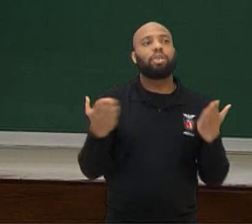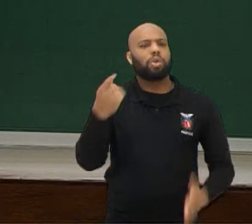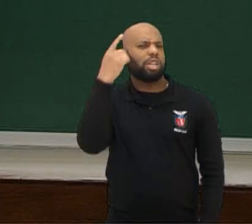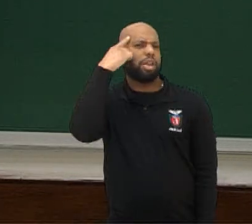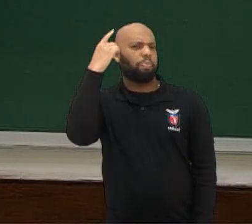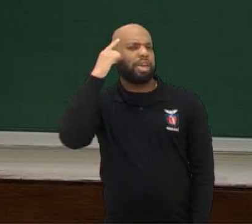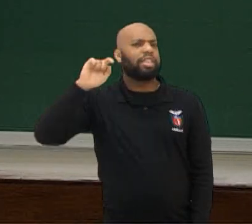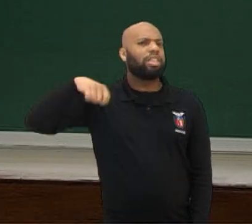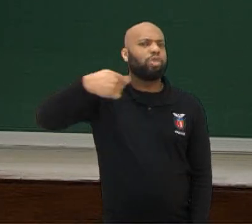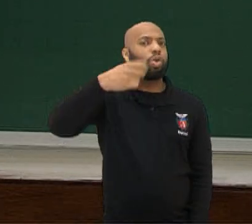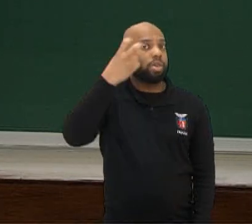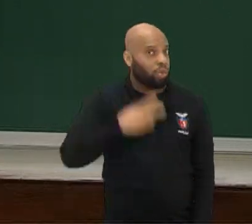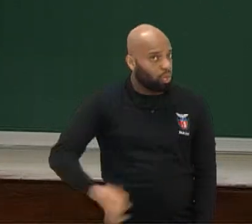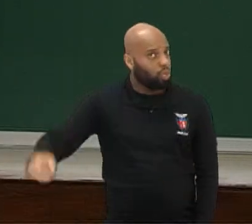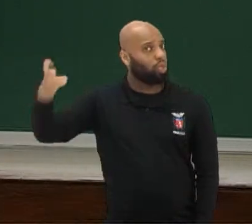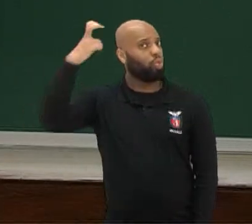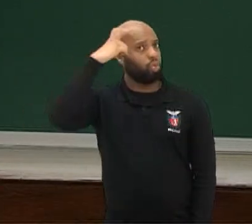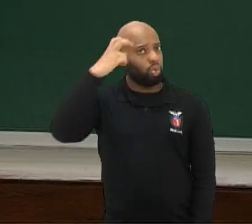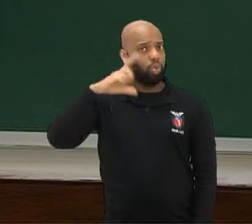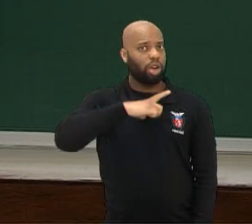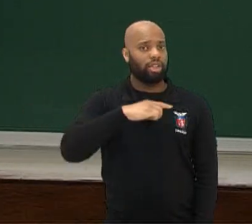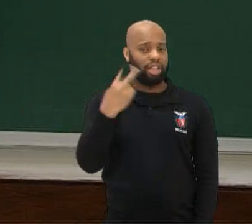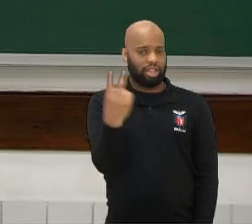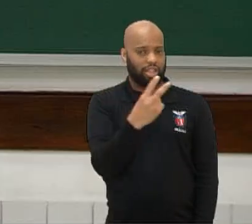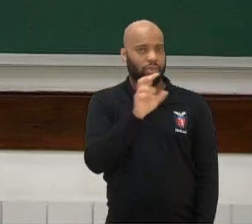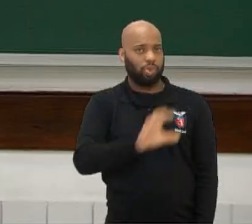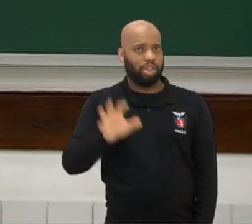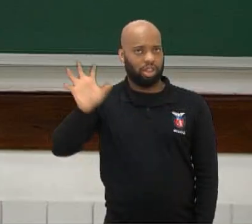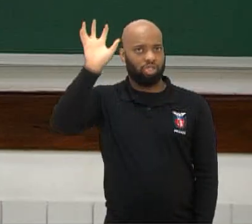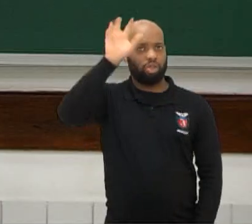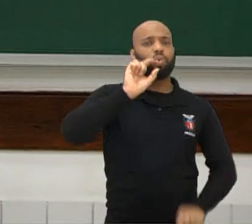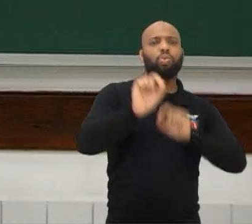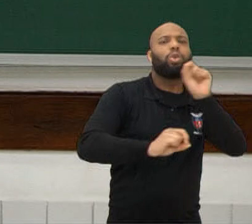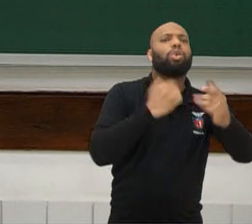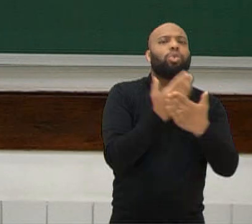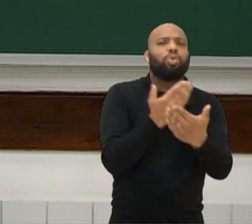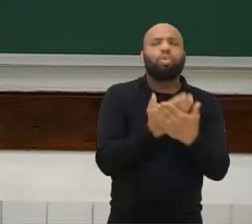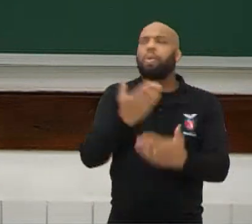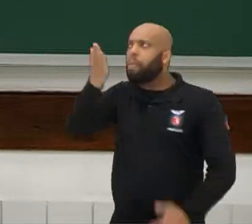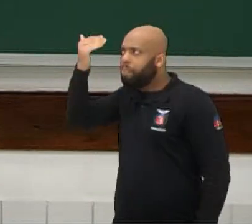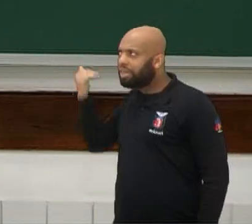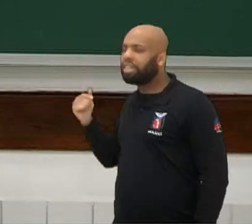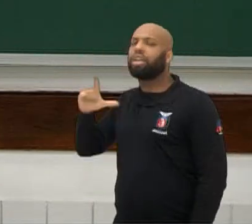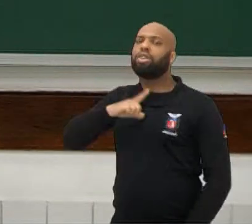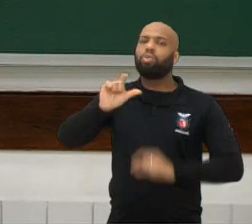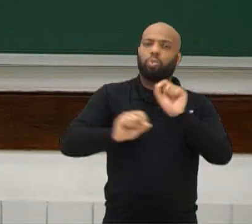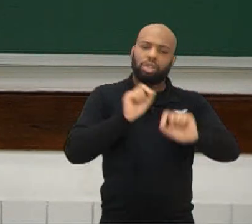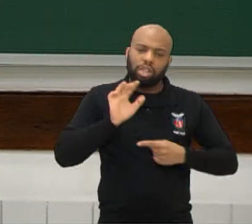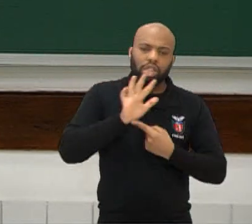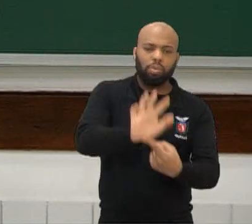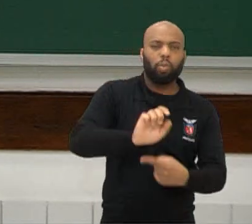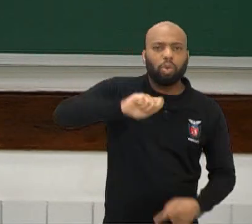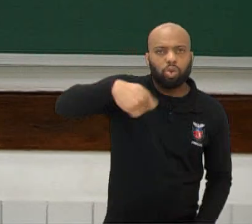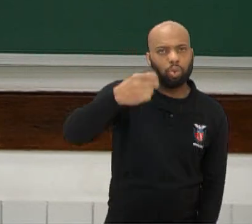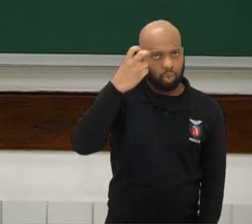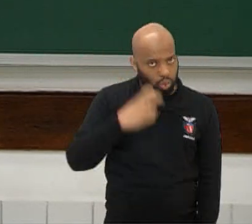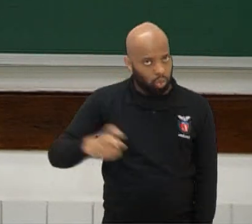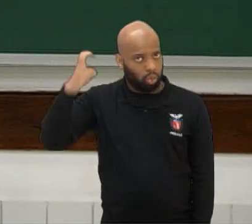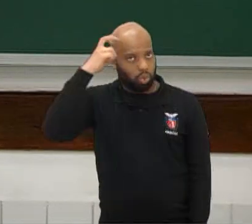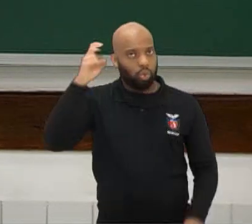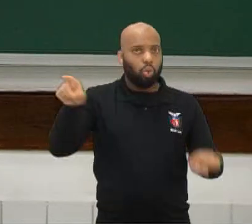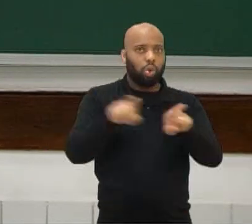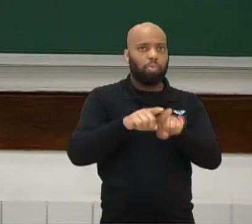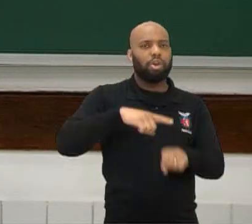pensar um pouquinho nos aspectos culturais das duas regiões. O que que nós vimos lá que refletem a cultura e